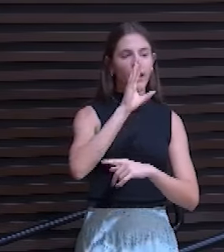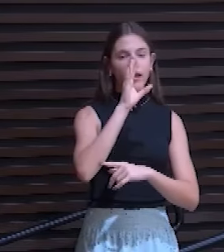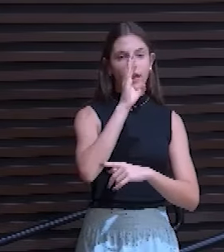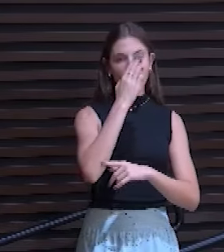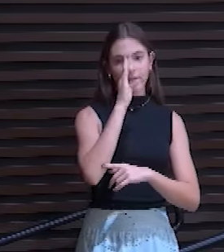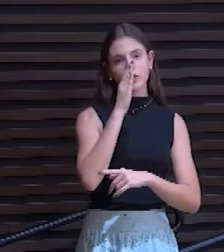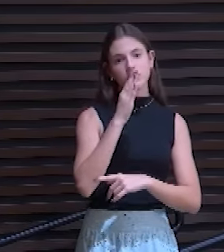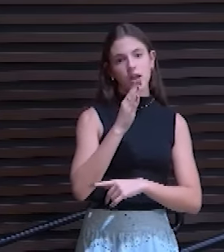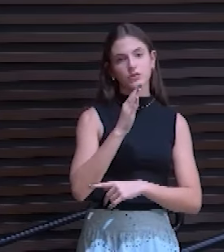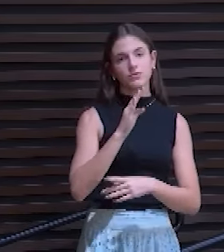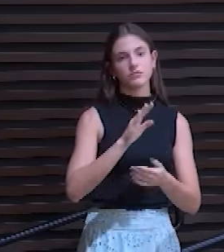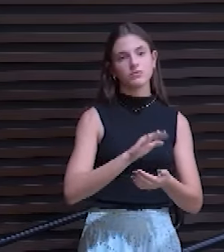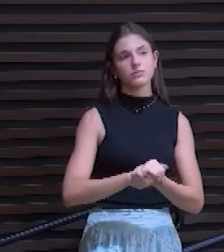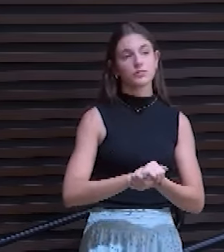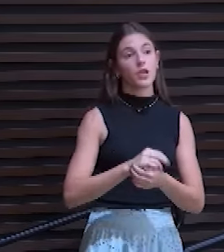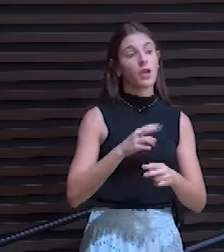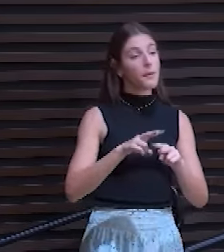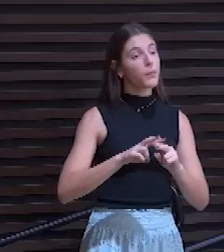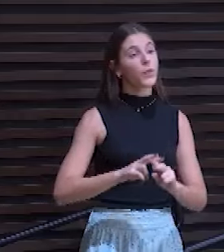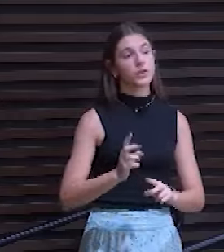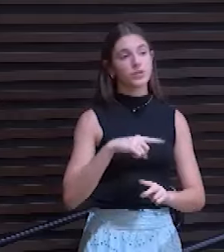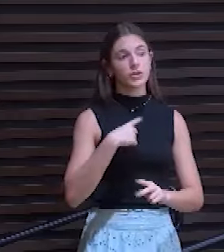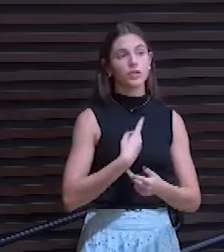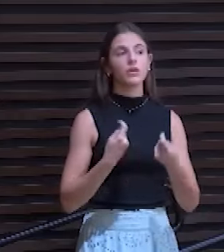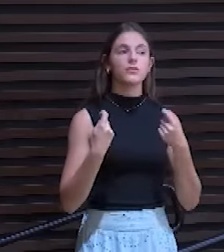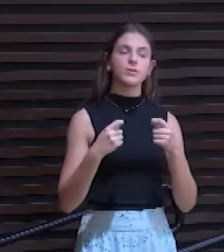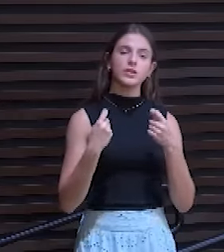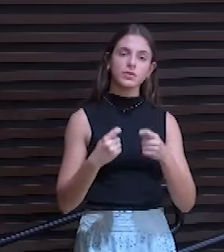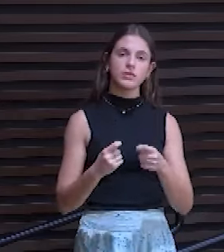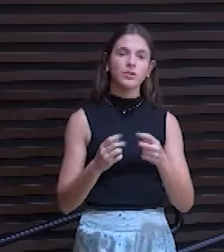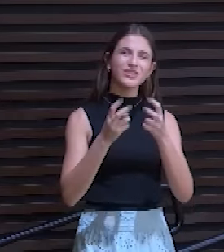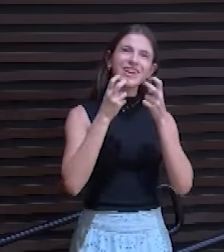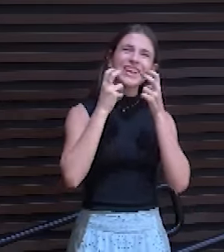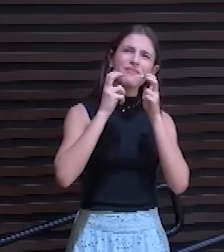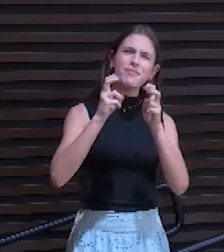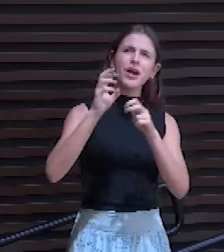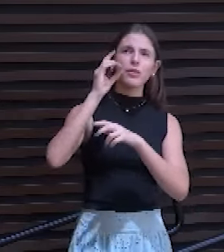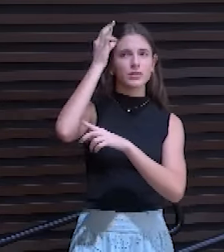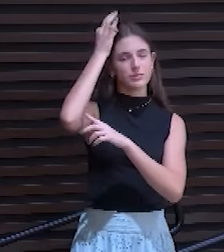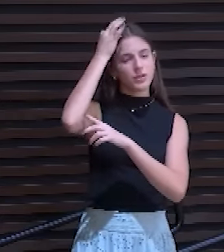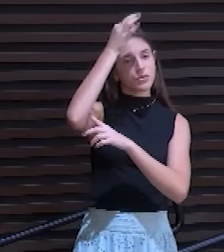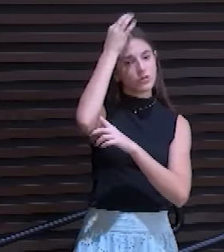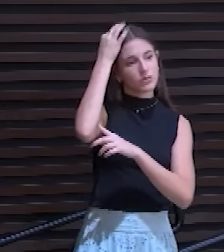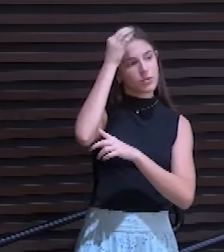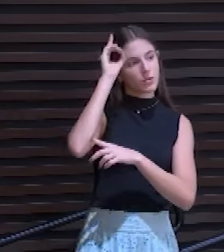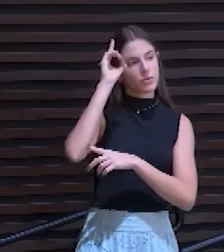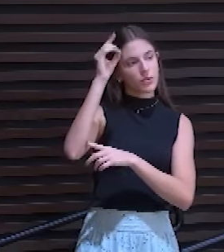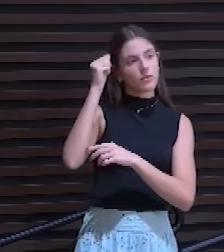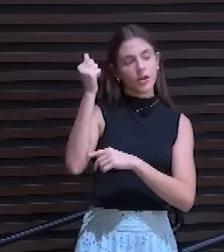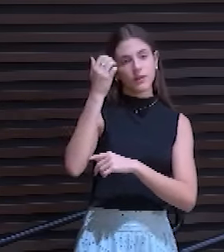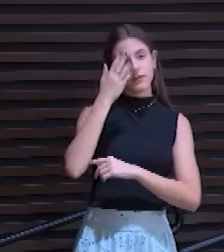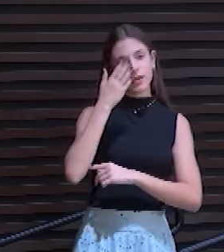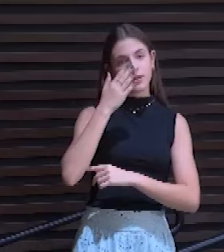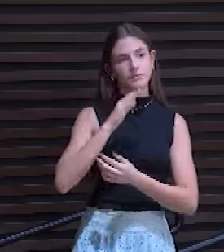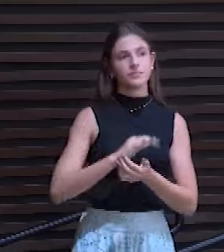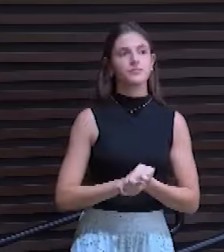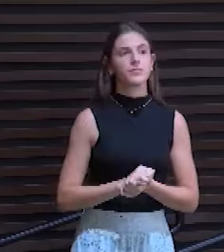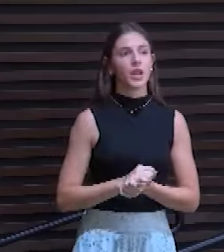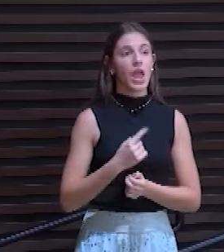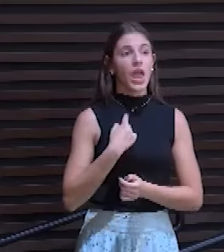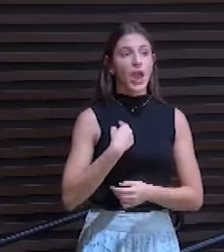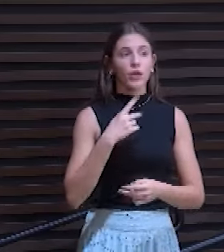aquilo. Por isso que nós precisamos clamar o Espírito Santo de Deus para Ele revelar isso. Eu não estou falando aqui de pai